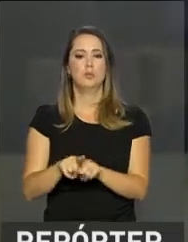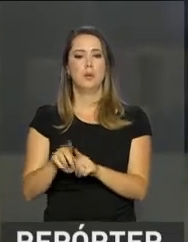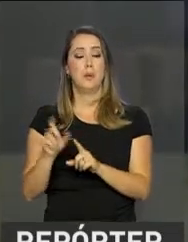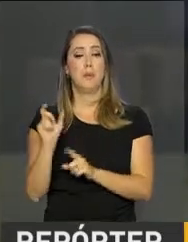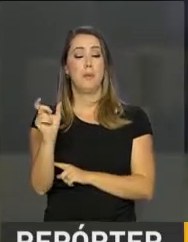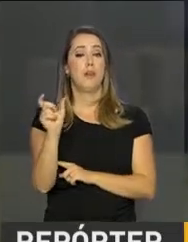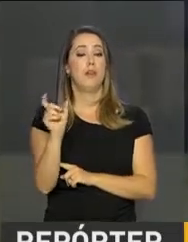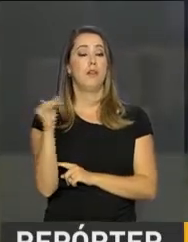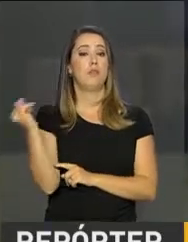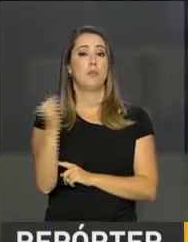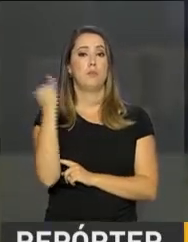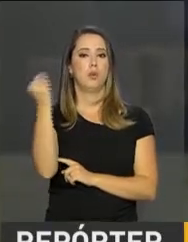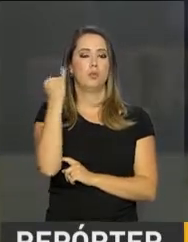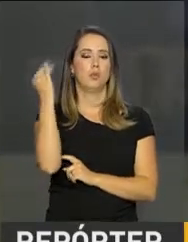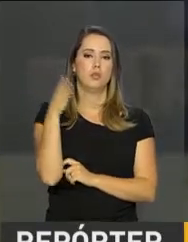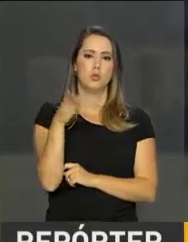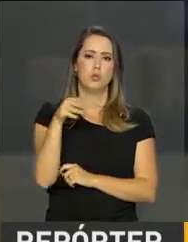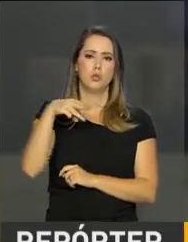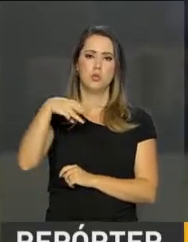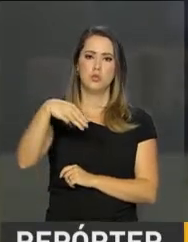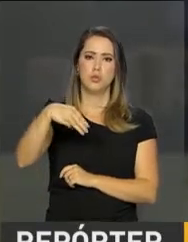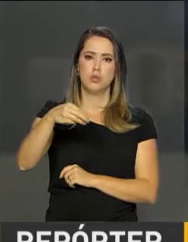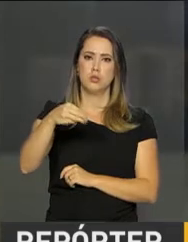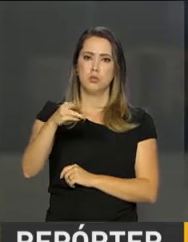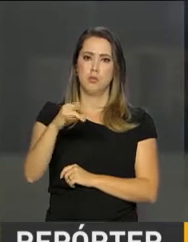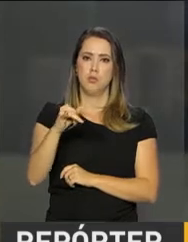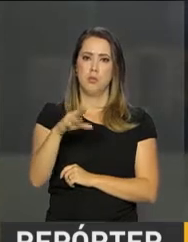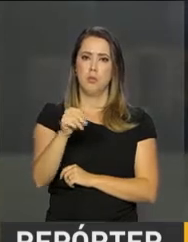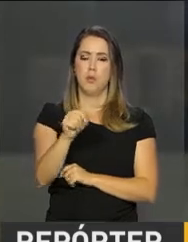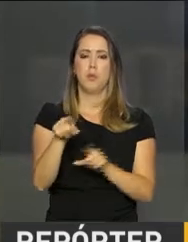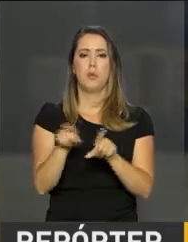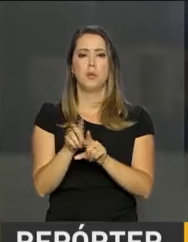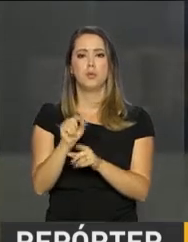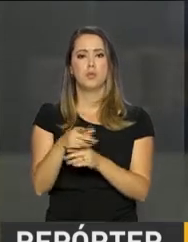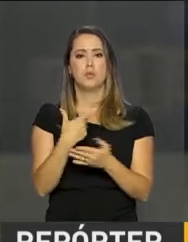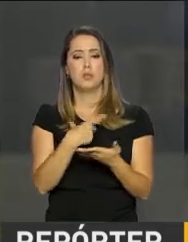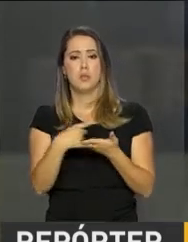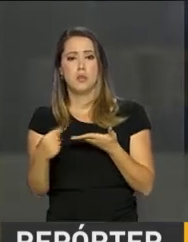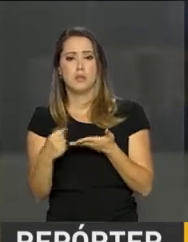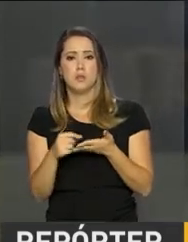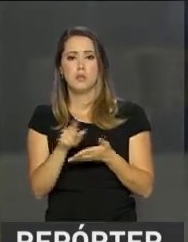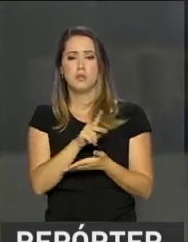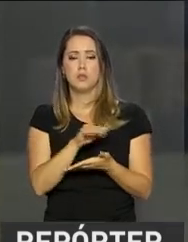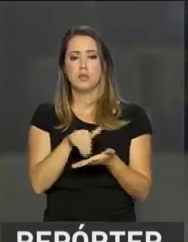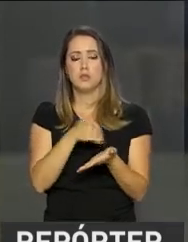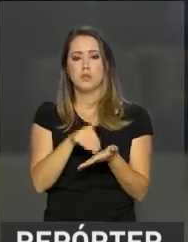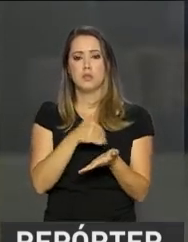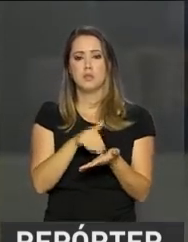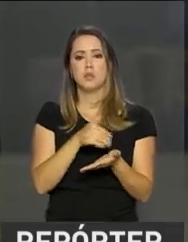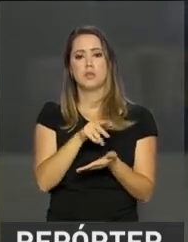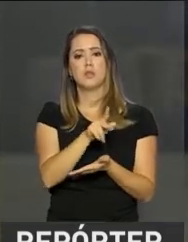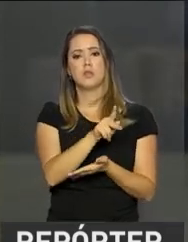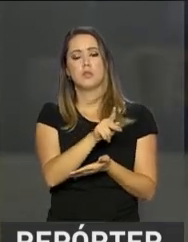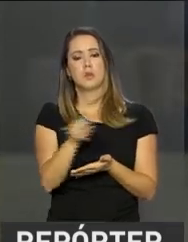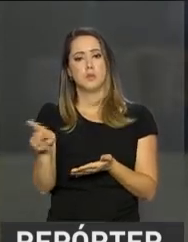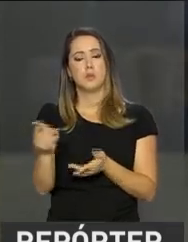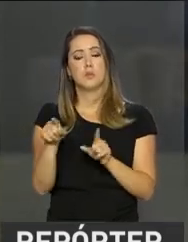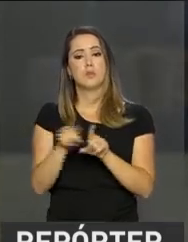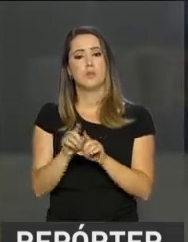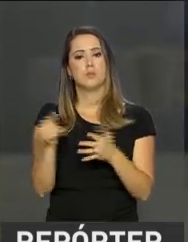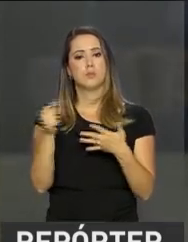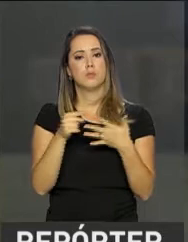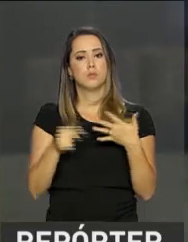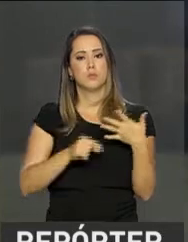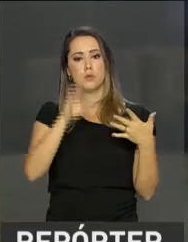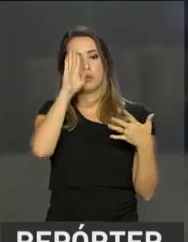o ministro moreira franco ele deixou o comando da secretaria geral da presidência e entre outras prioridades vai